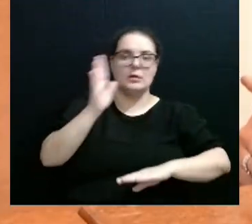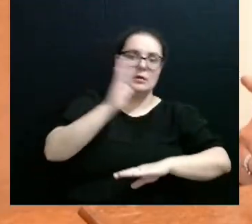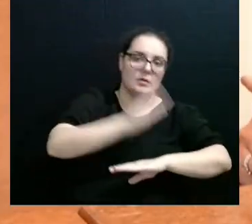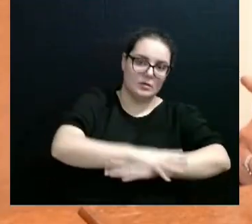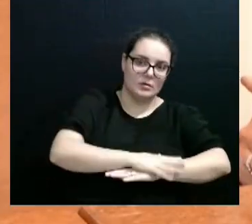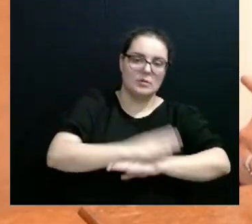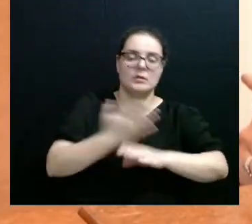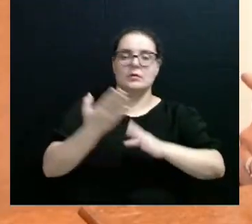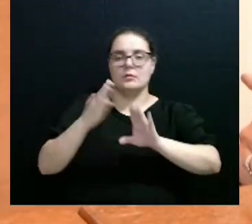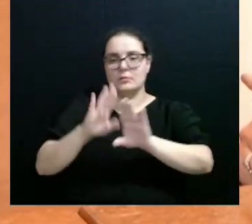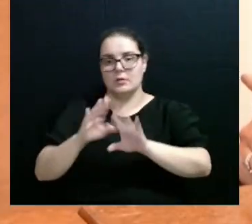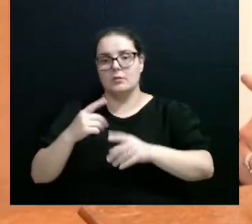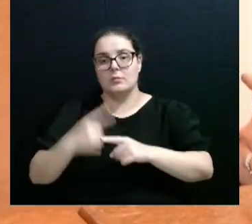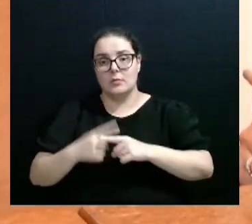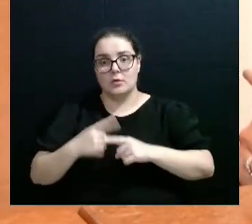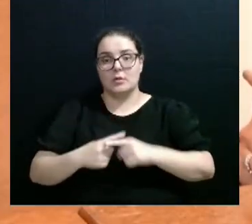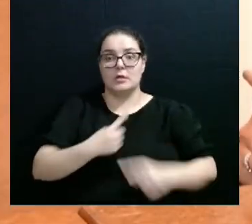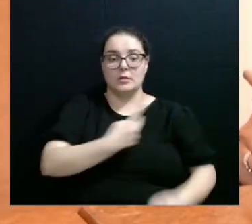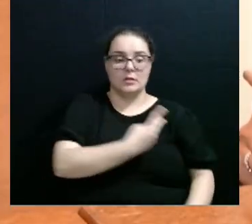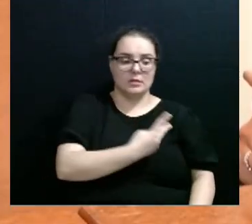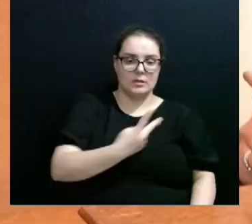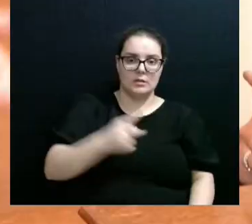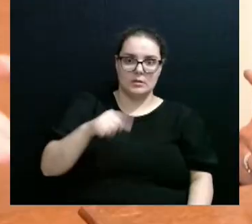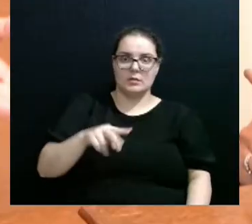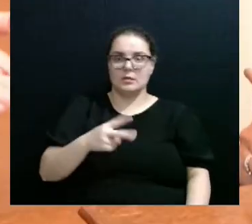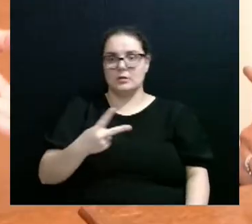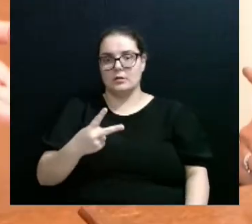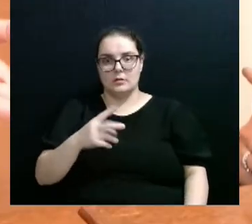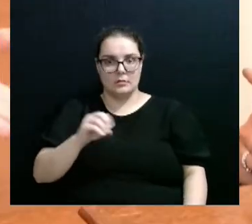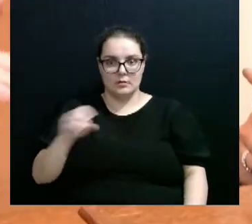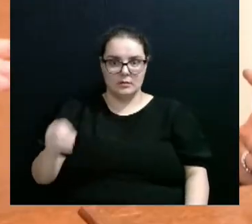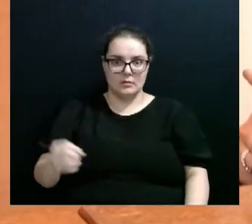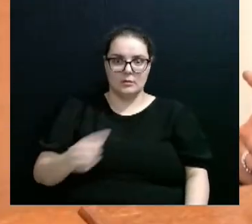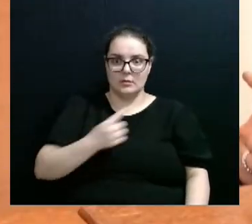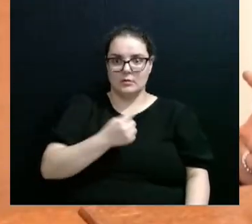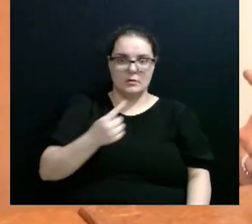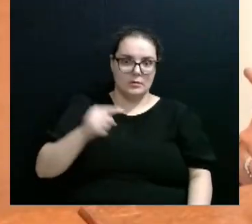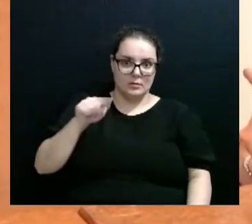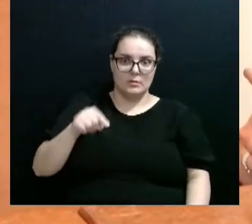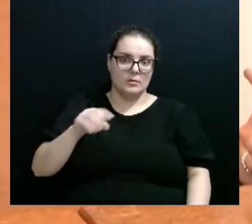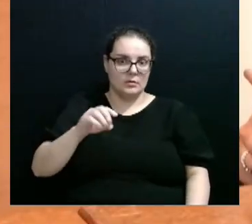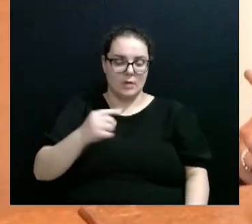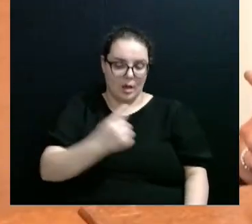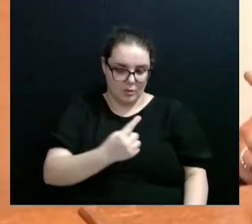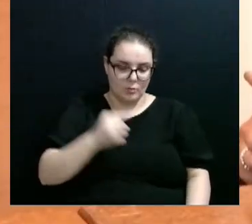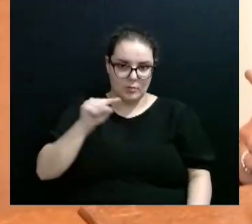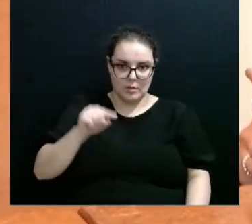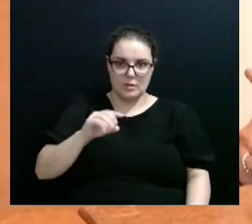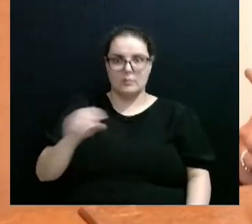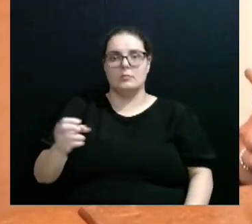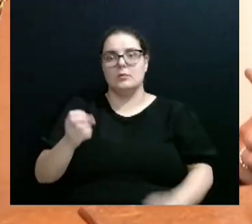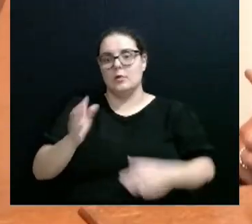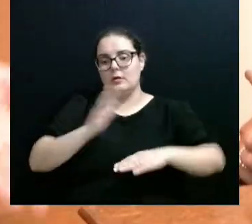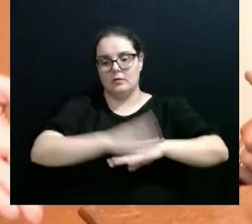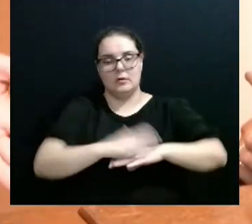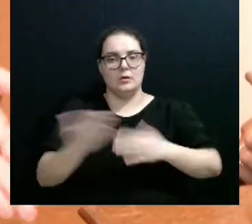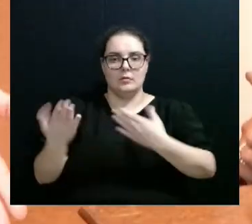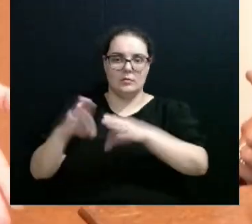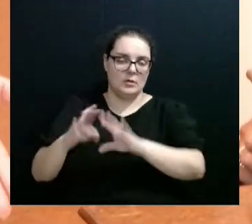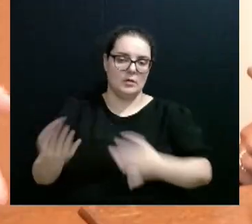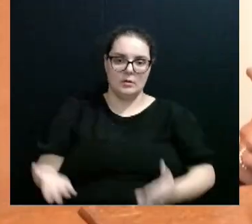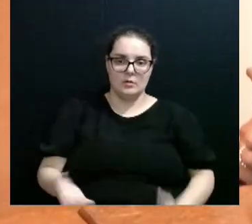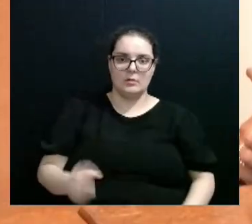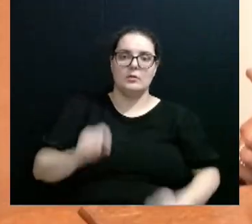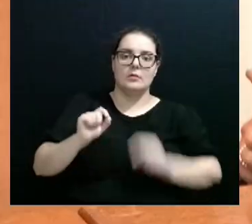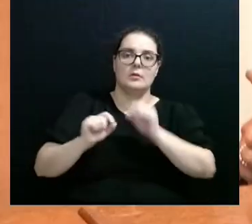você está das 10 até a 1 da manhã, você vai fechar tudo que é porta. Tá? Mas isso era para quê? Para quem funcionasse